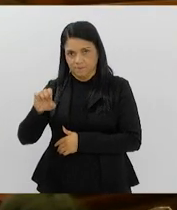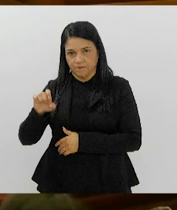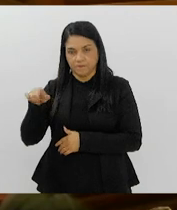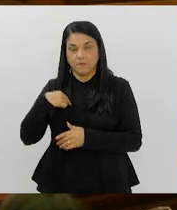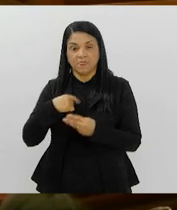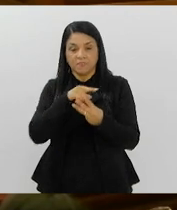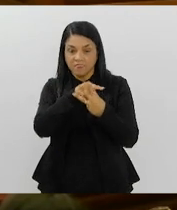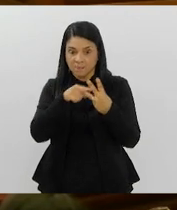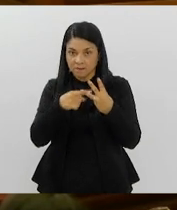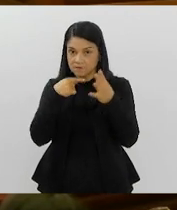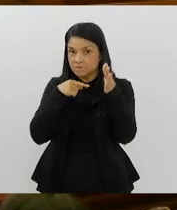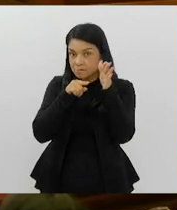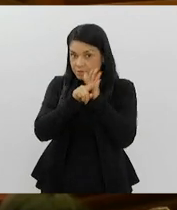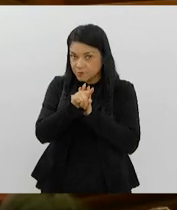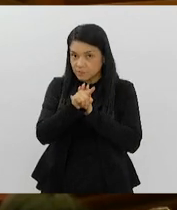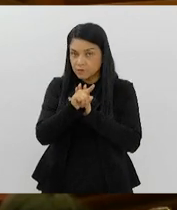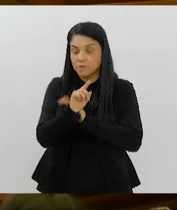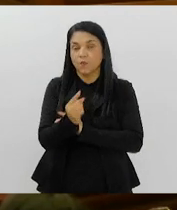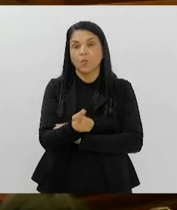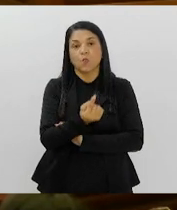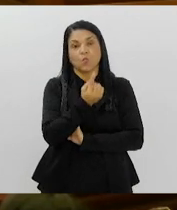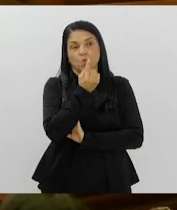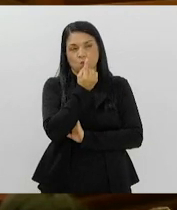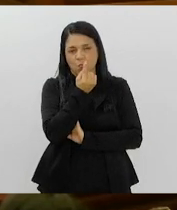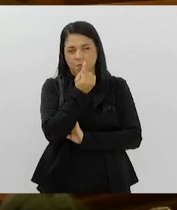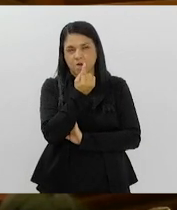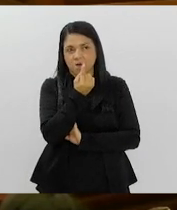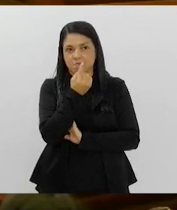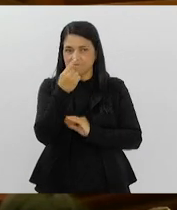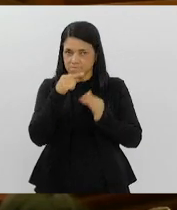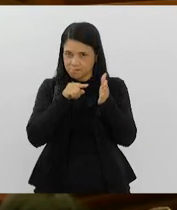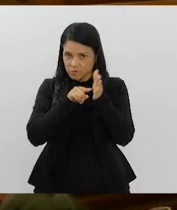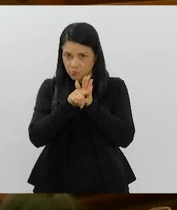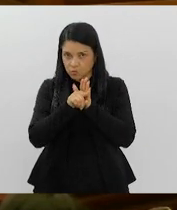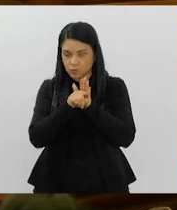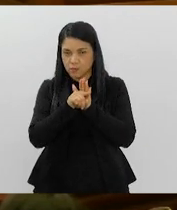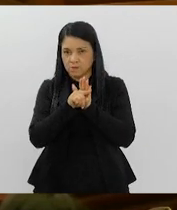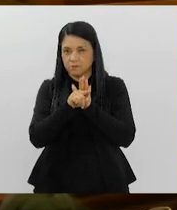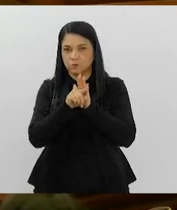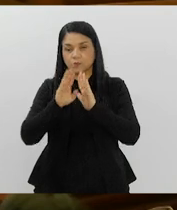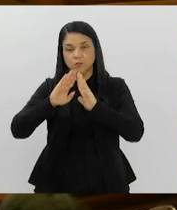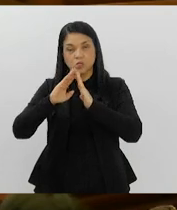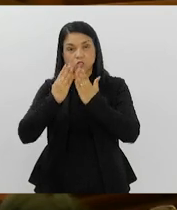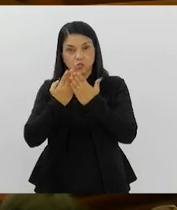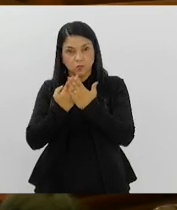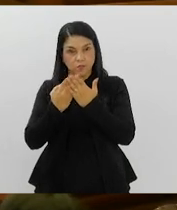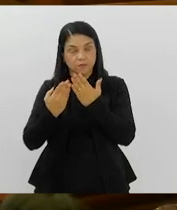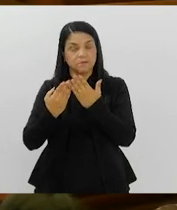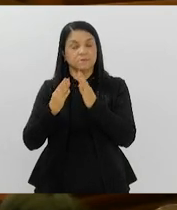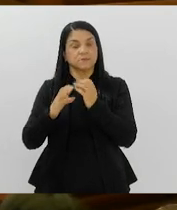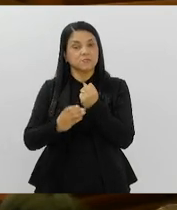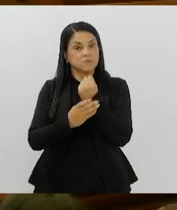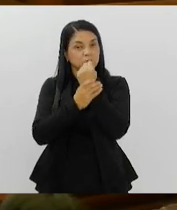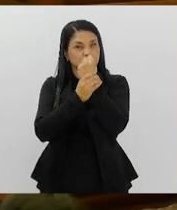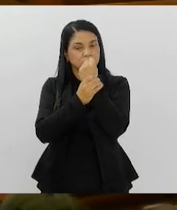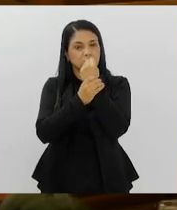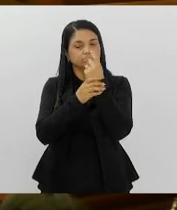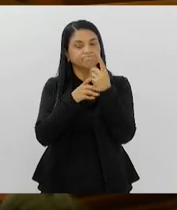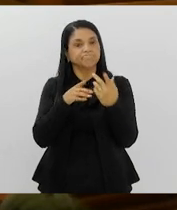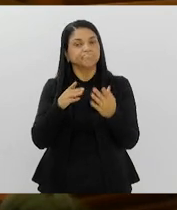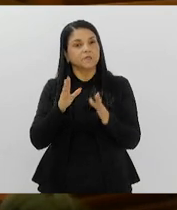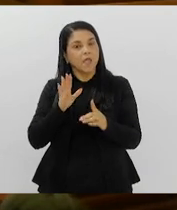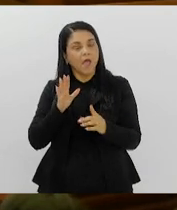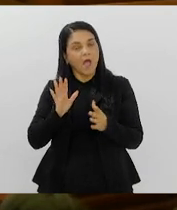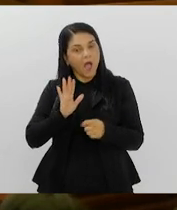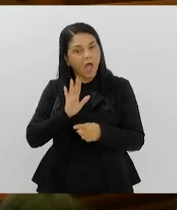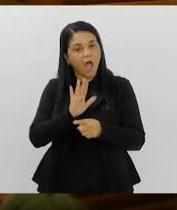três perguntas, Aline, uma pairava sobre a escola segura, no que ela tem contribuído para identificar e mitigar, isso aí você já